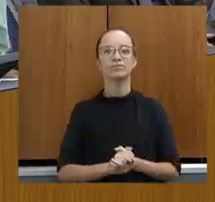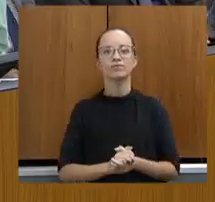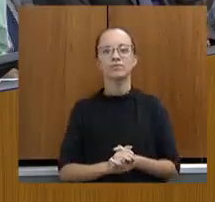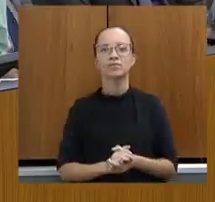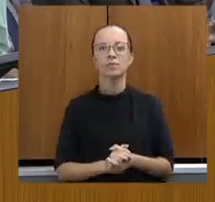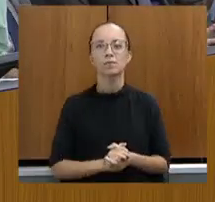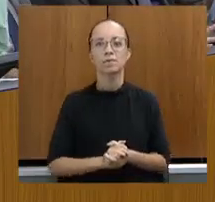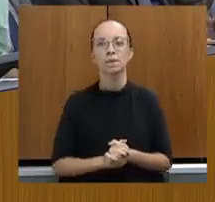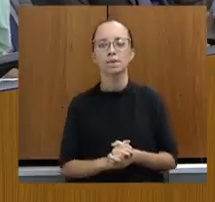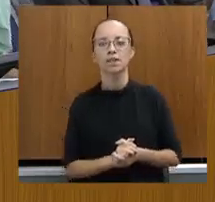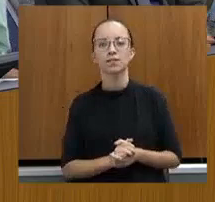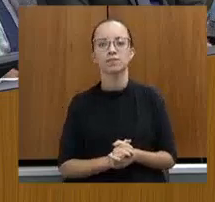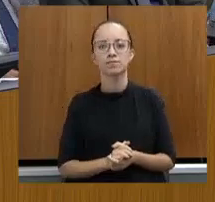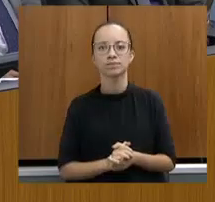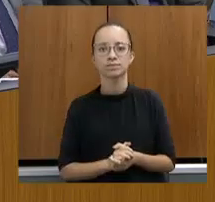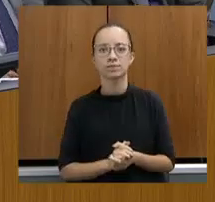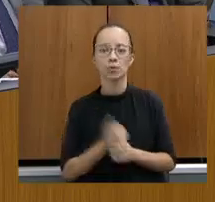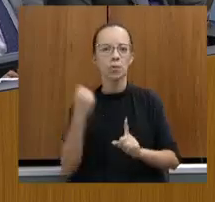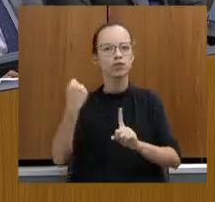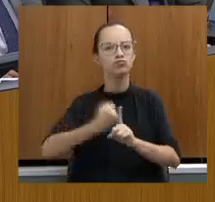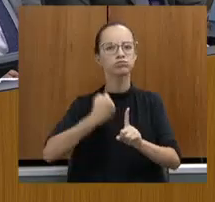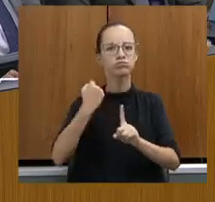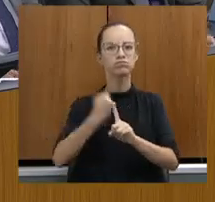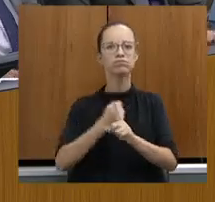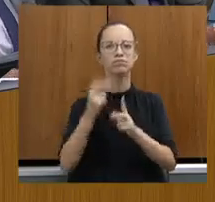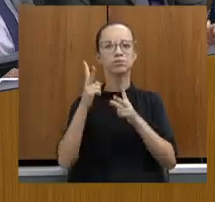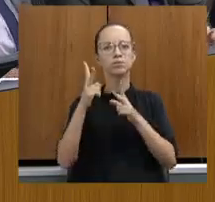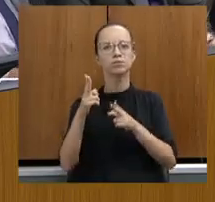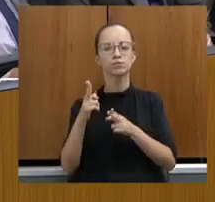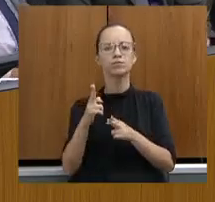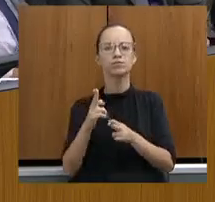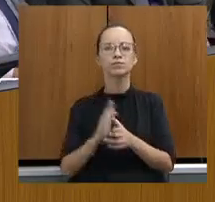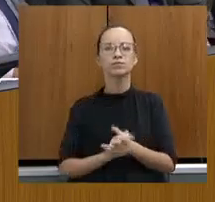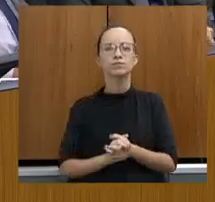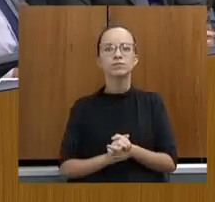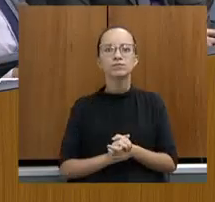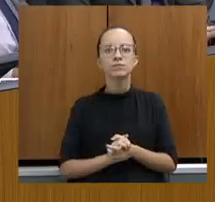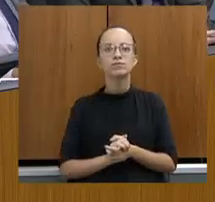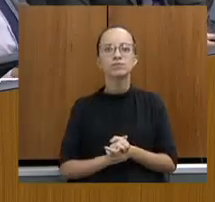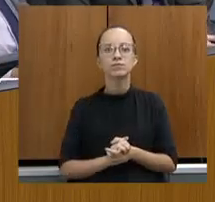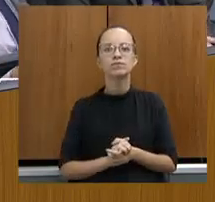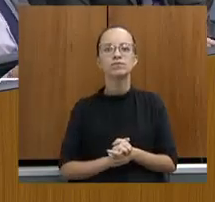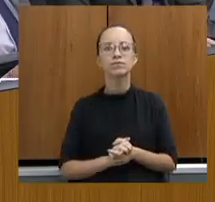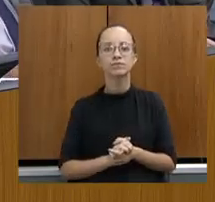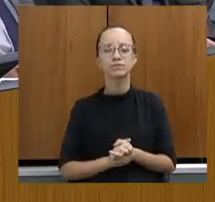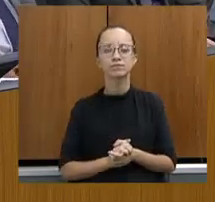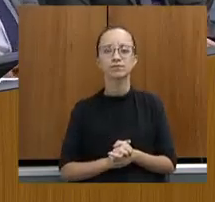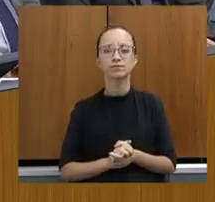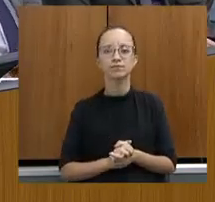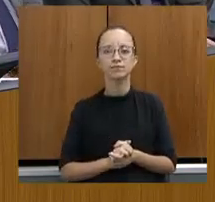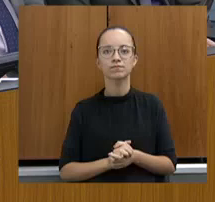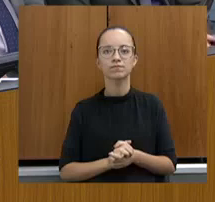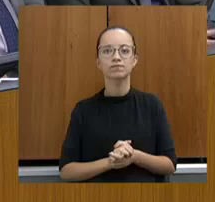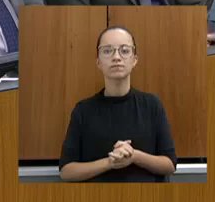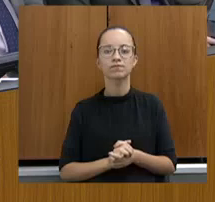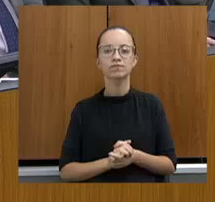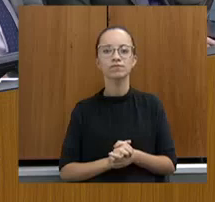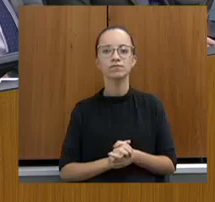numa mesma luta né João seguiremos juntos né irmão como irmãos que somos eu